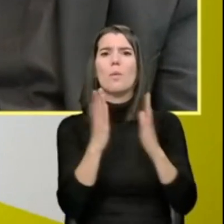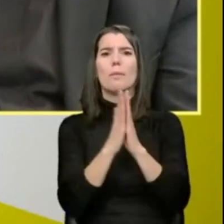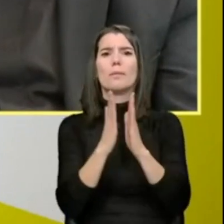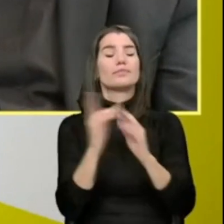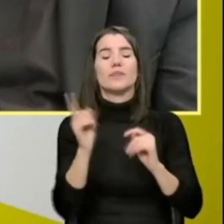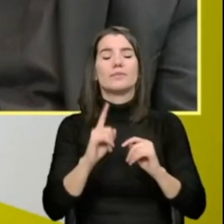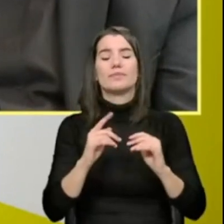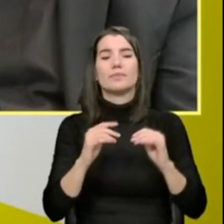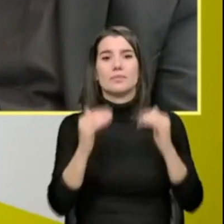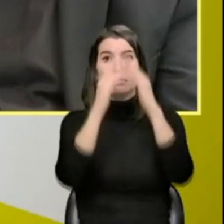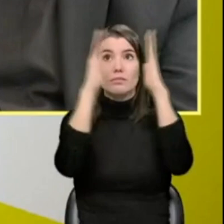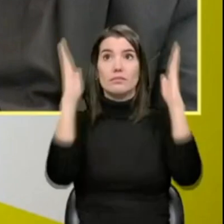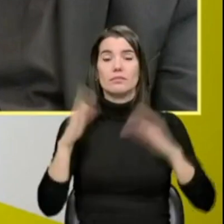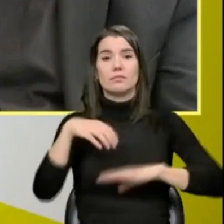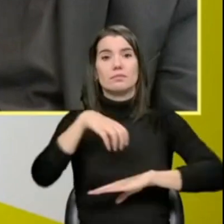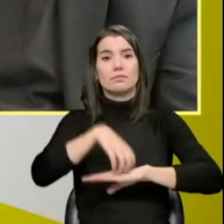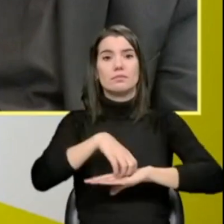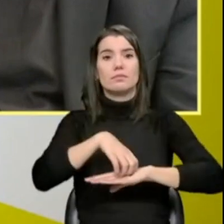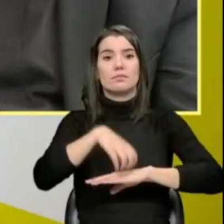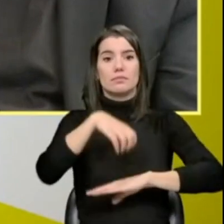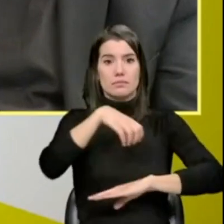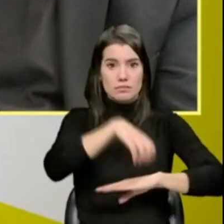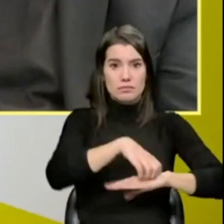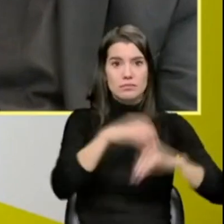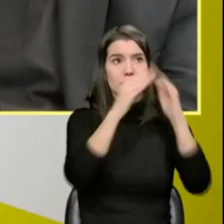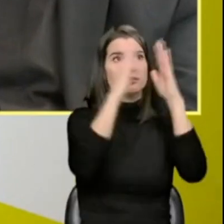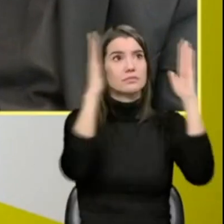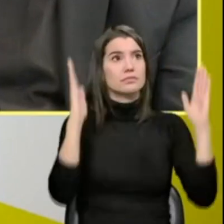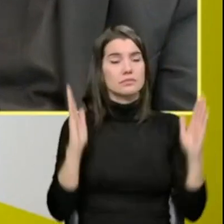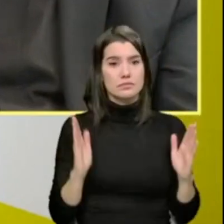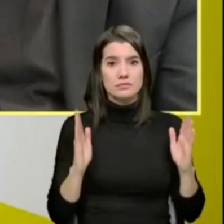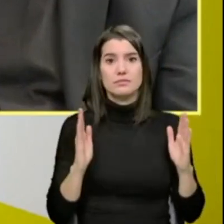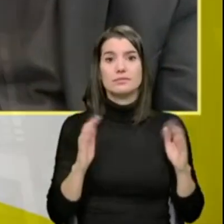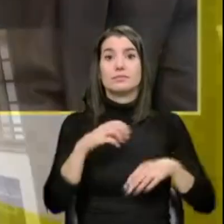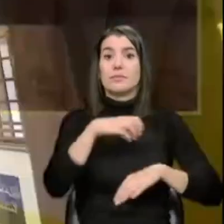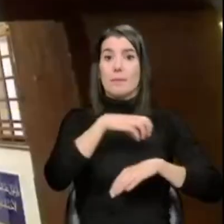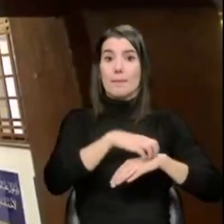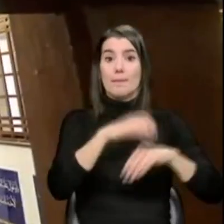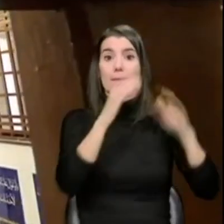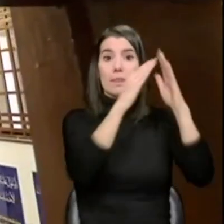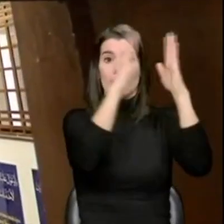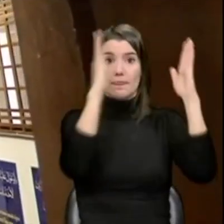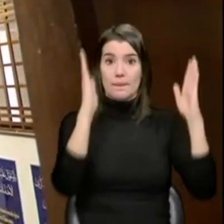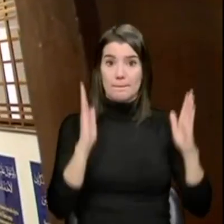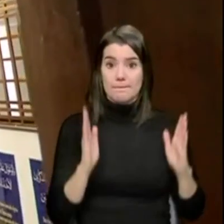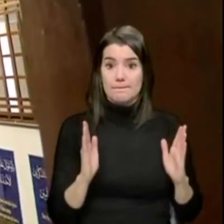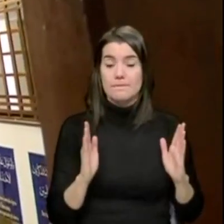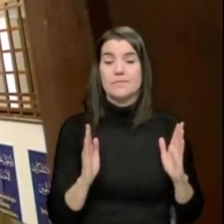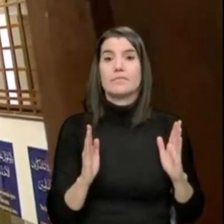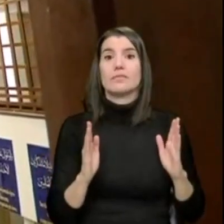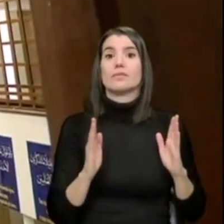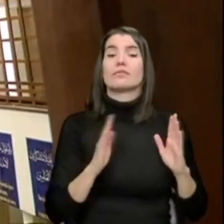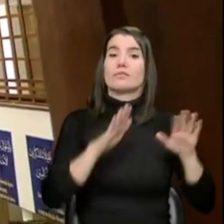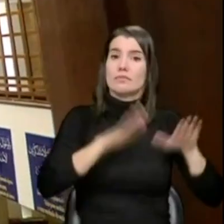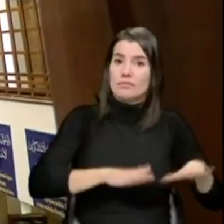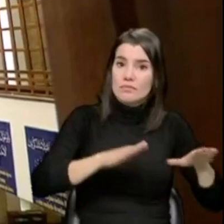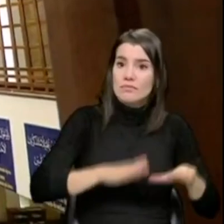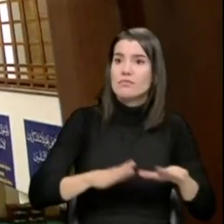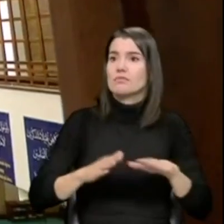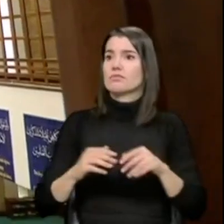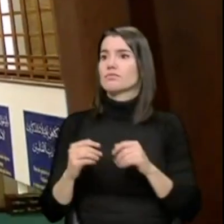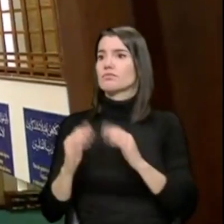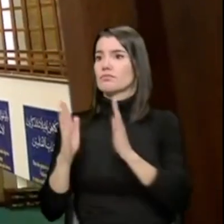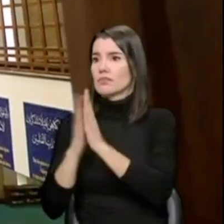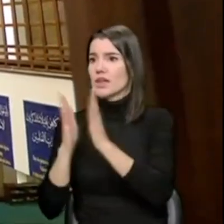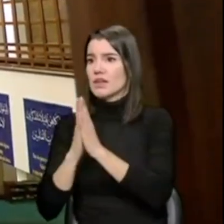uma mesquita, uma igreja e uma sinagoga no mesmo local, correto? Ou seja, são passos que se